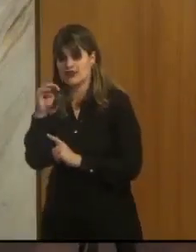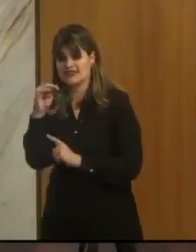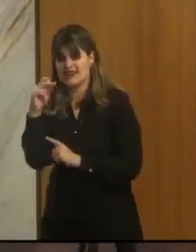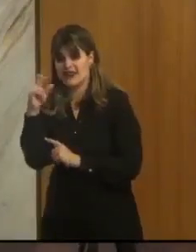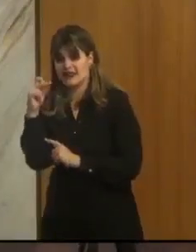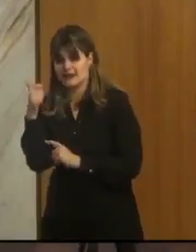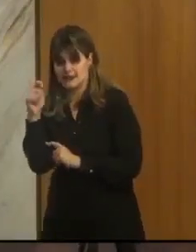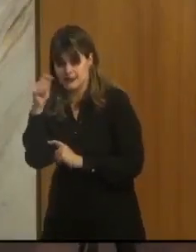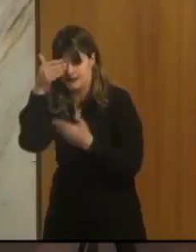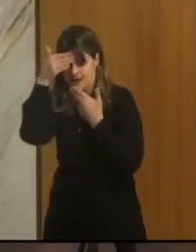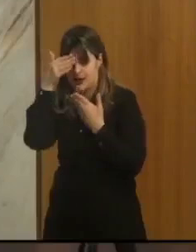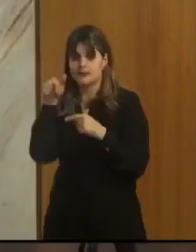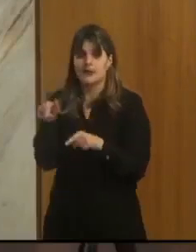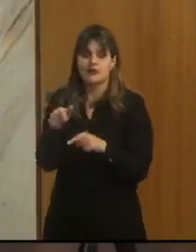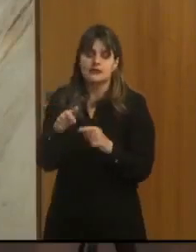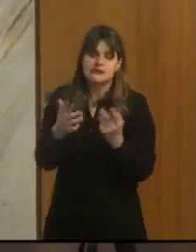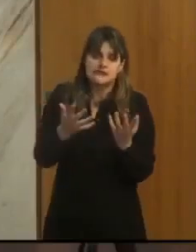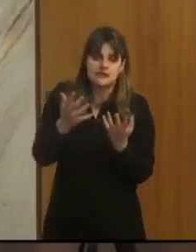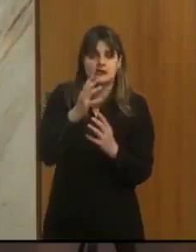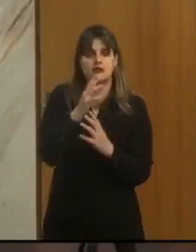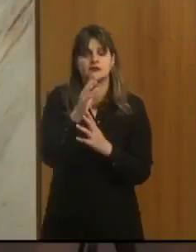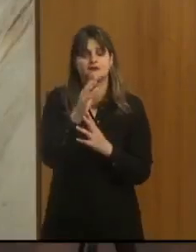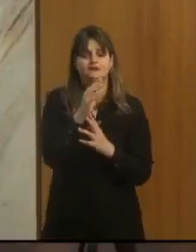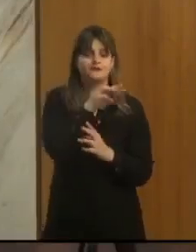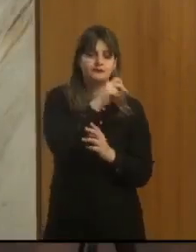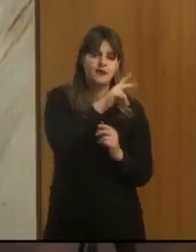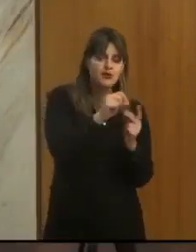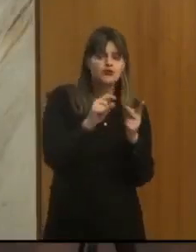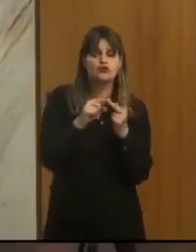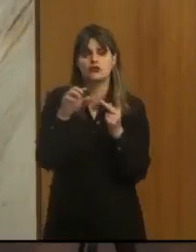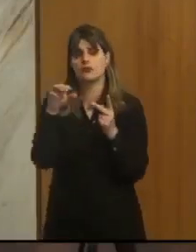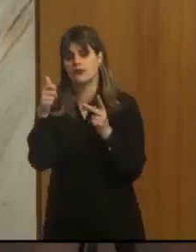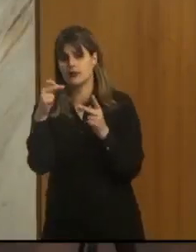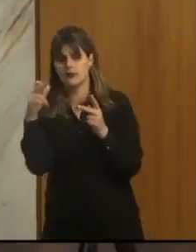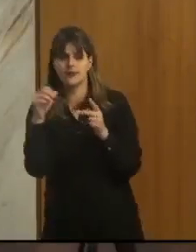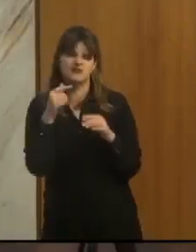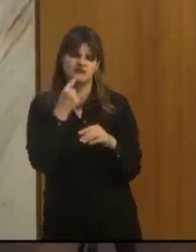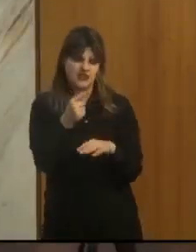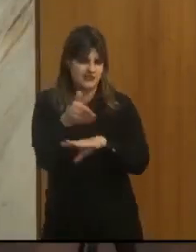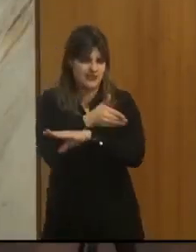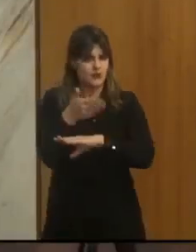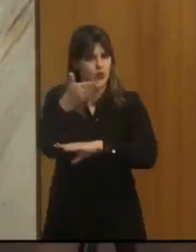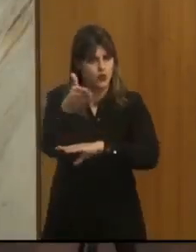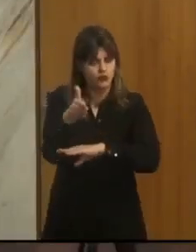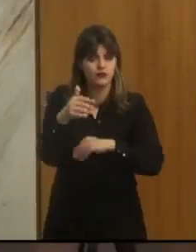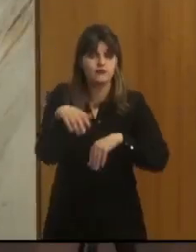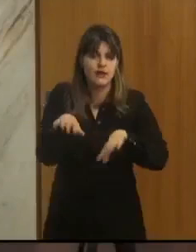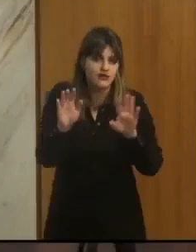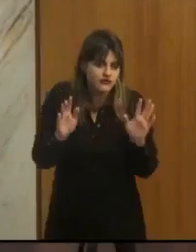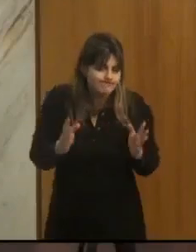Há várias questões, o João Marujo e o Jorge Barroca apontam para o século XI, mas é um caso em